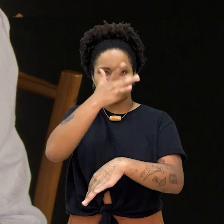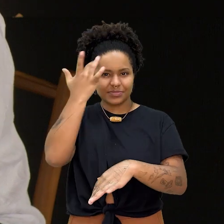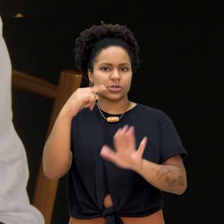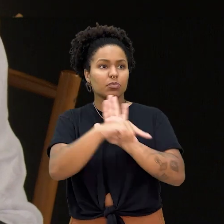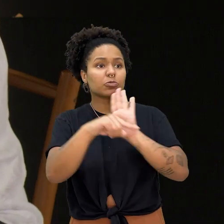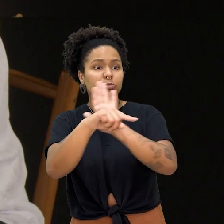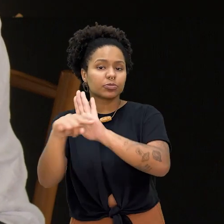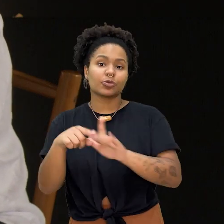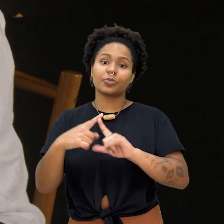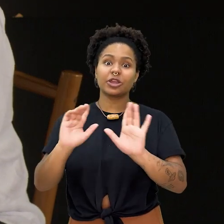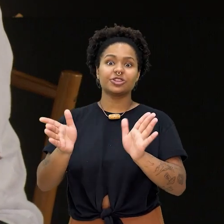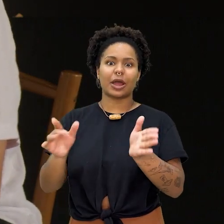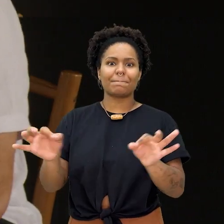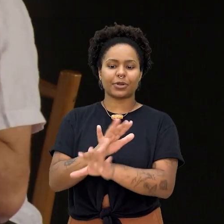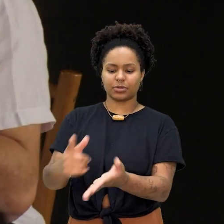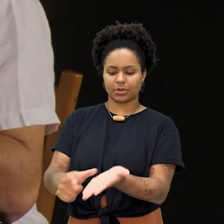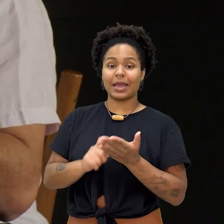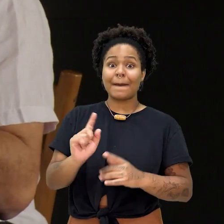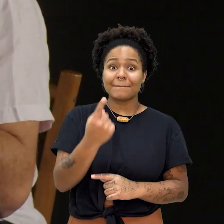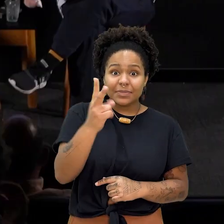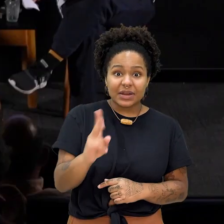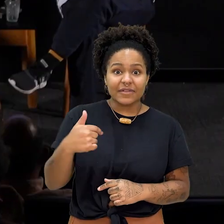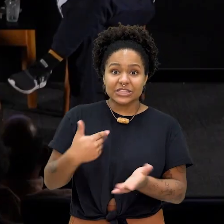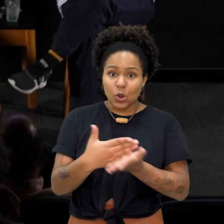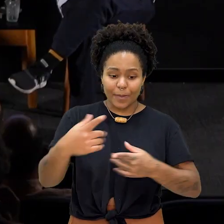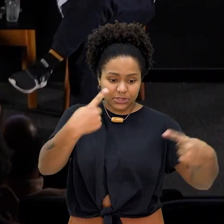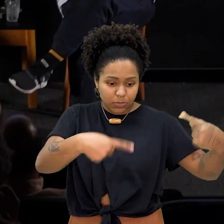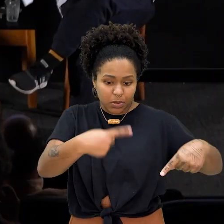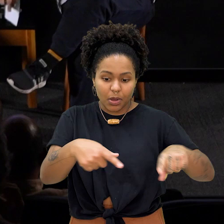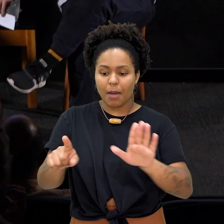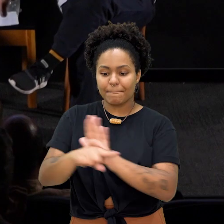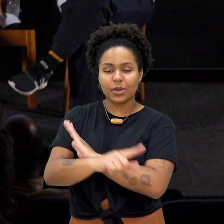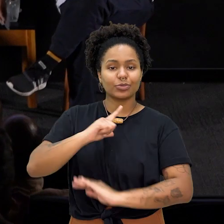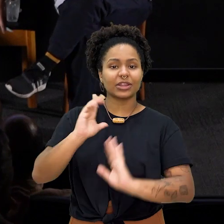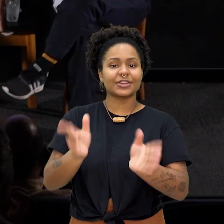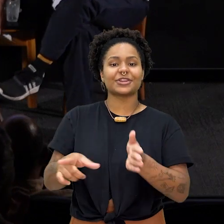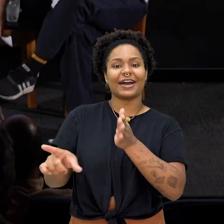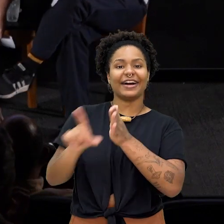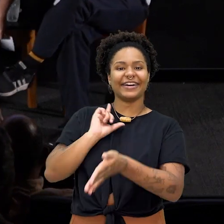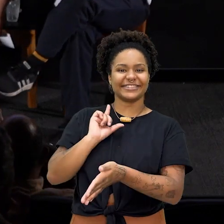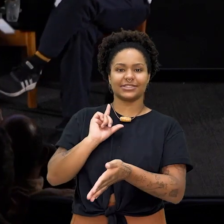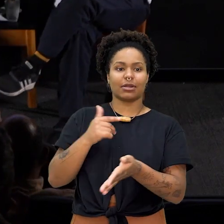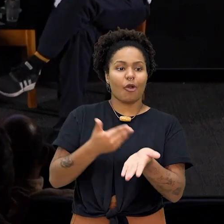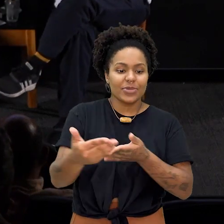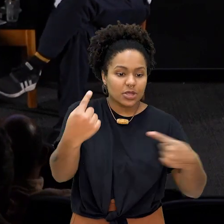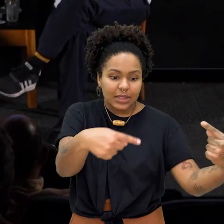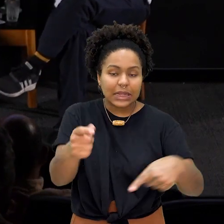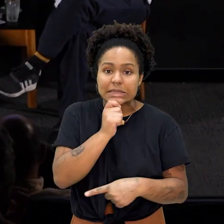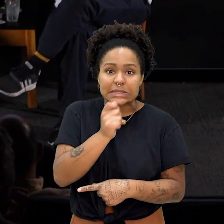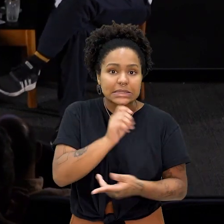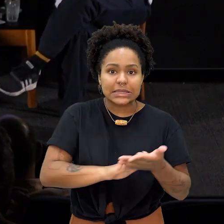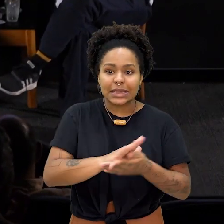público, até porque já chegou pergunta. É a primeira vez que eu começo um debate que começa com a pergunta antes mesmo da gente